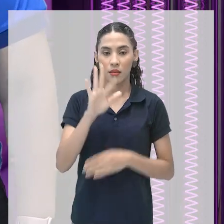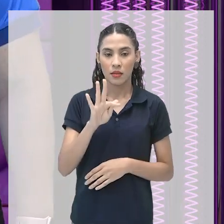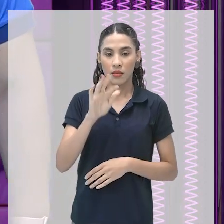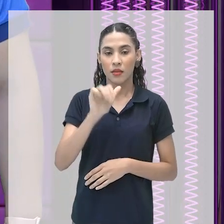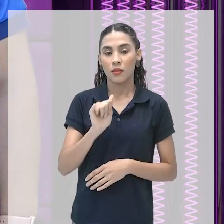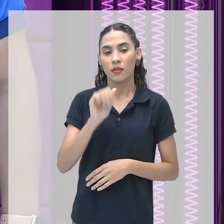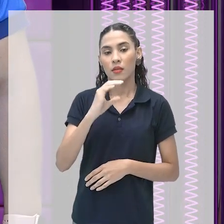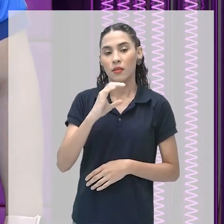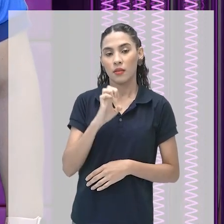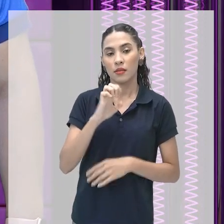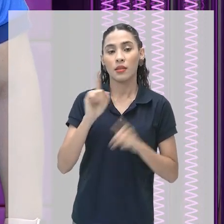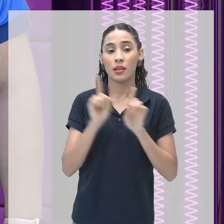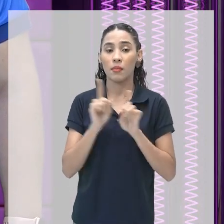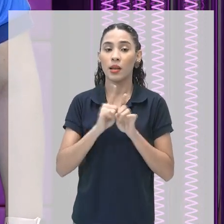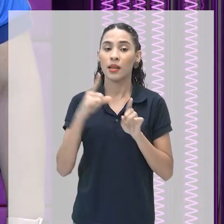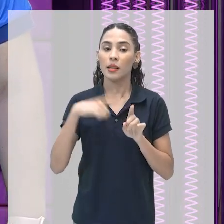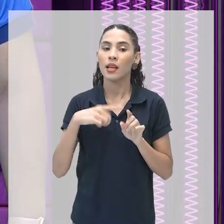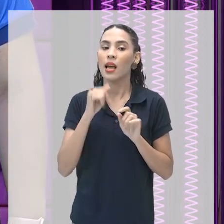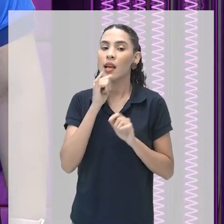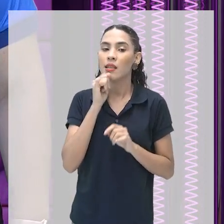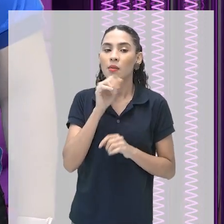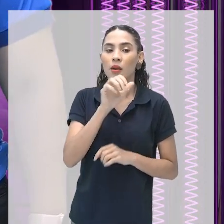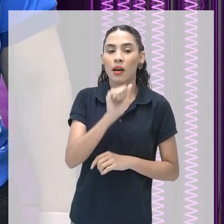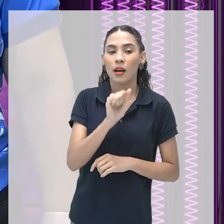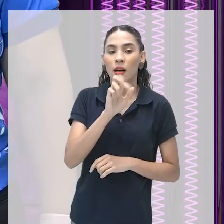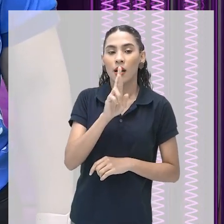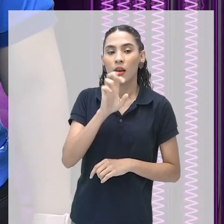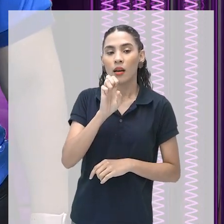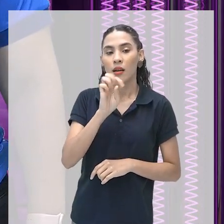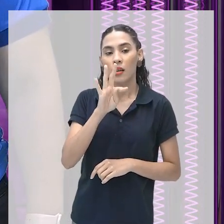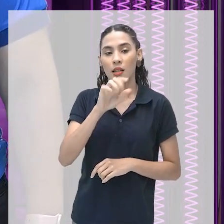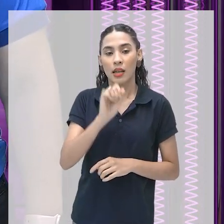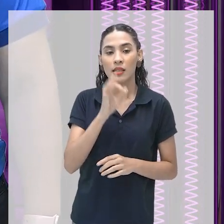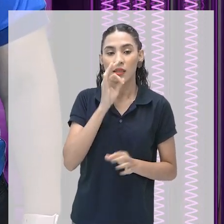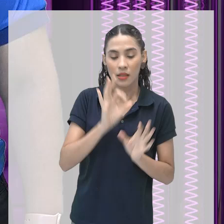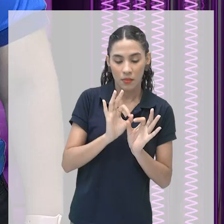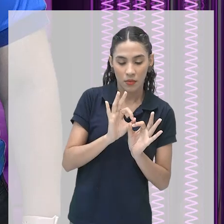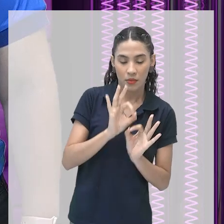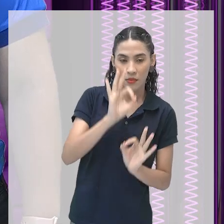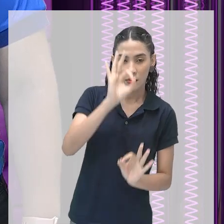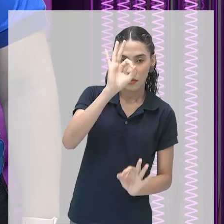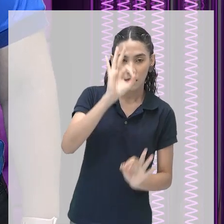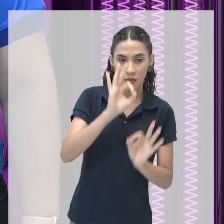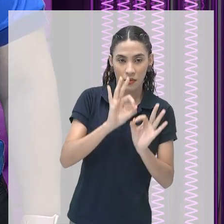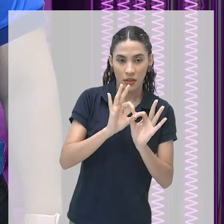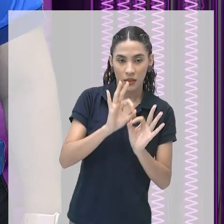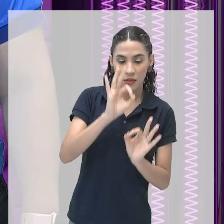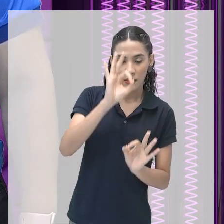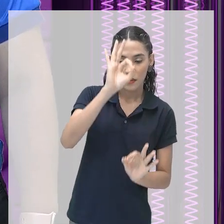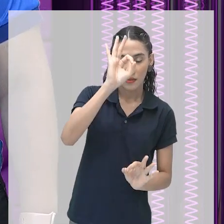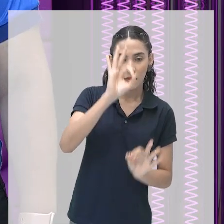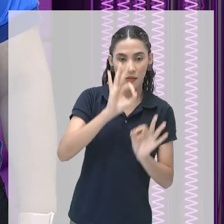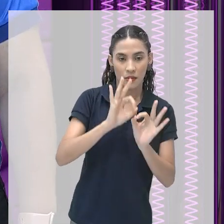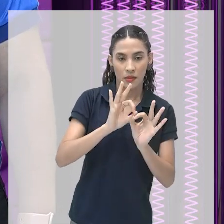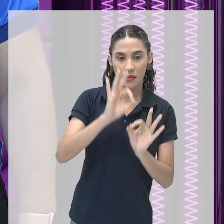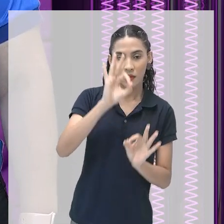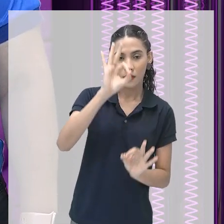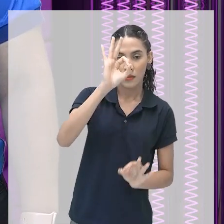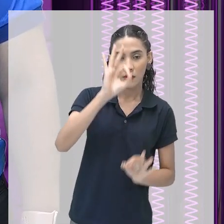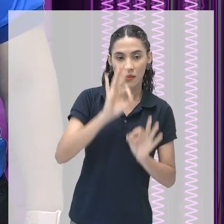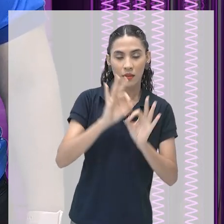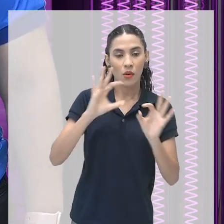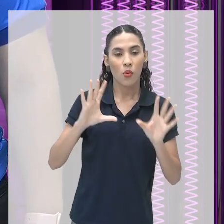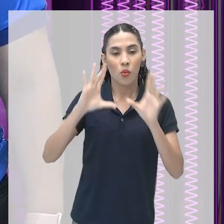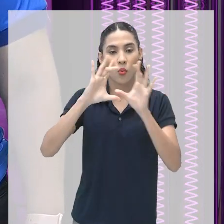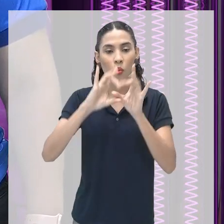eu coloquei aqui essa definição, aresta lateral. A aresta lateral é esse segmento de reta aqui, ó, que está